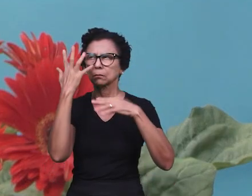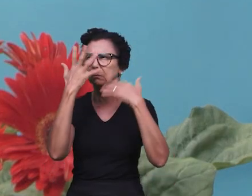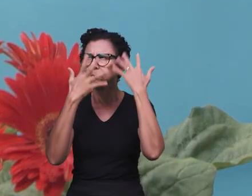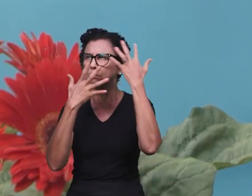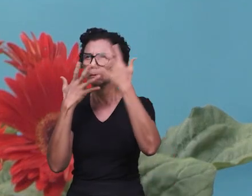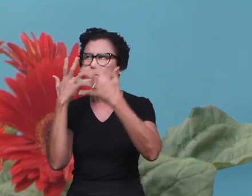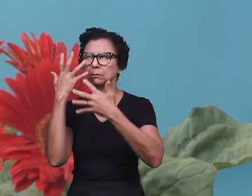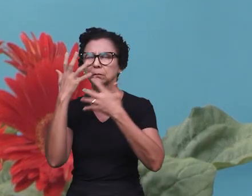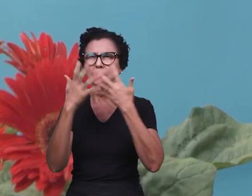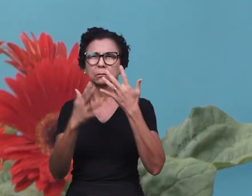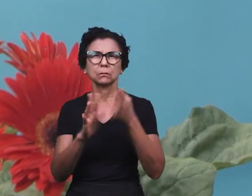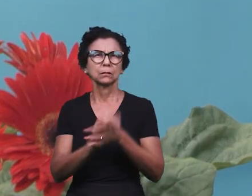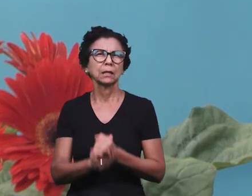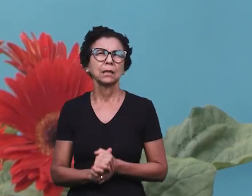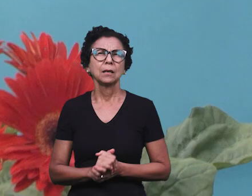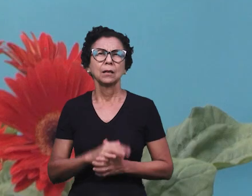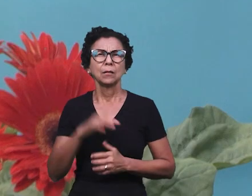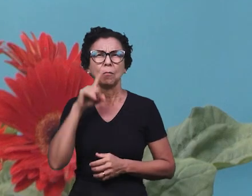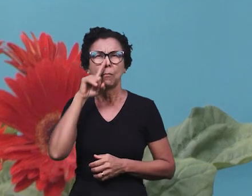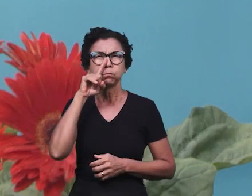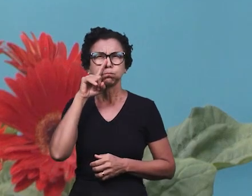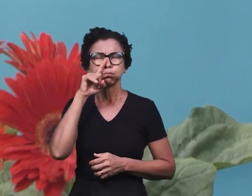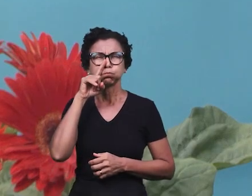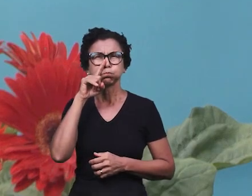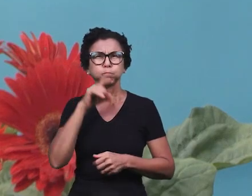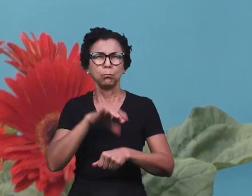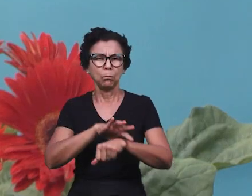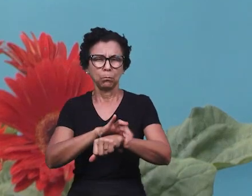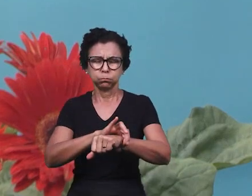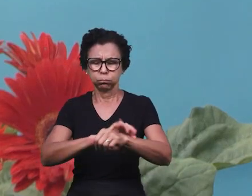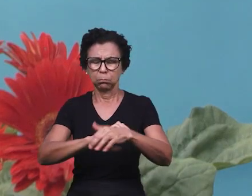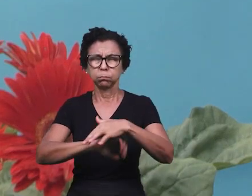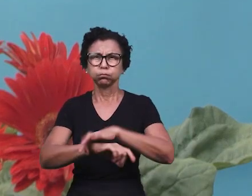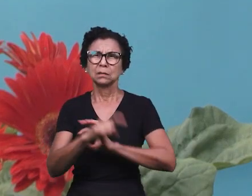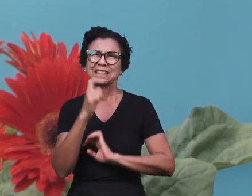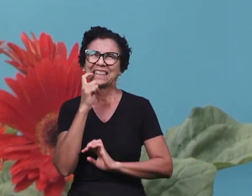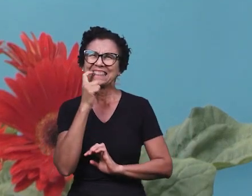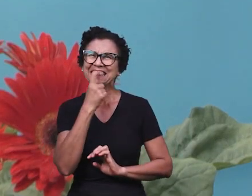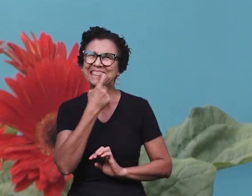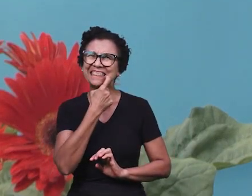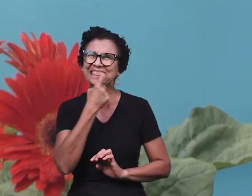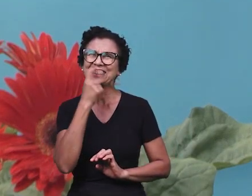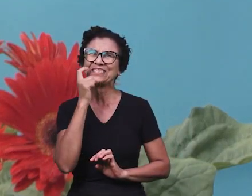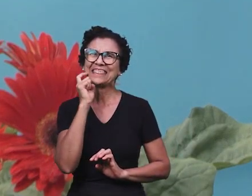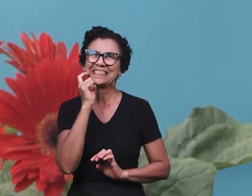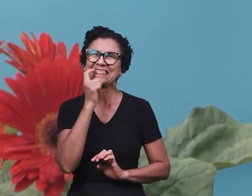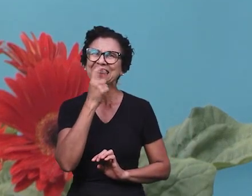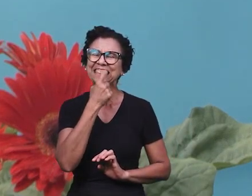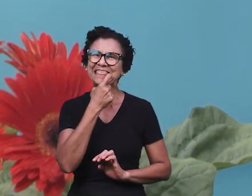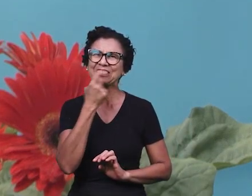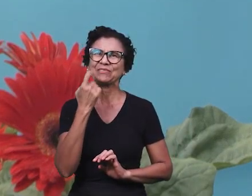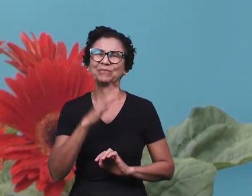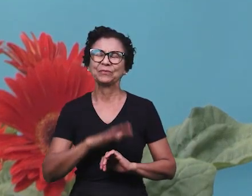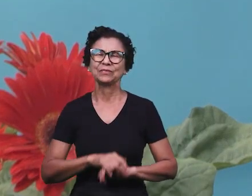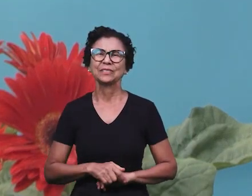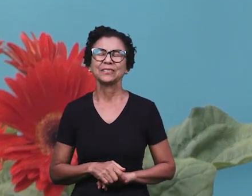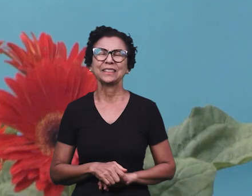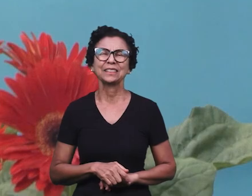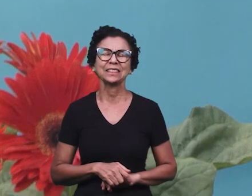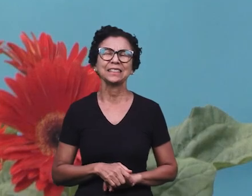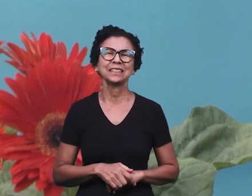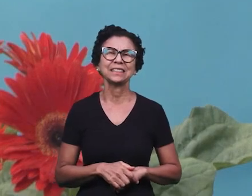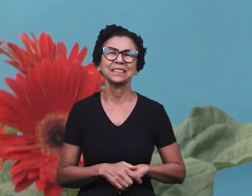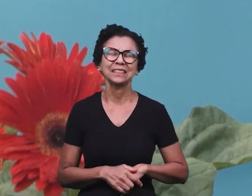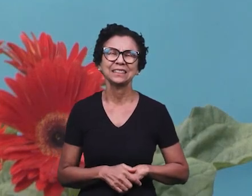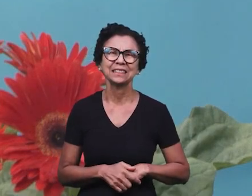infecções de repetição, geralmente infecções dentárias, né? Na gengiva, candidíase vaginal nas mulheres, porque